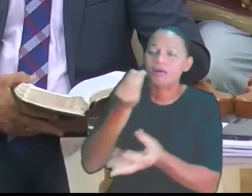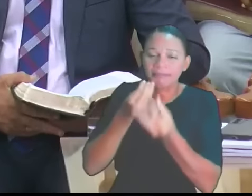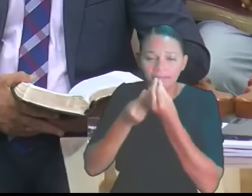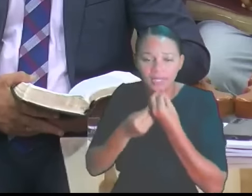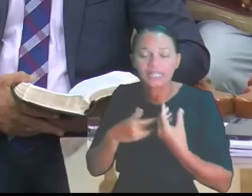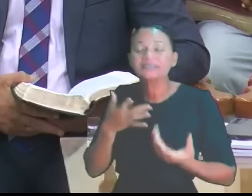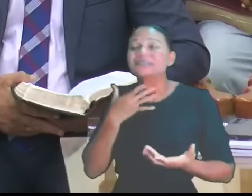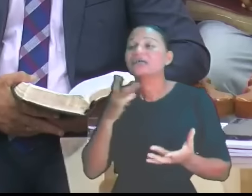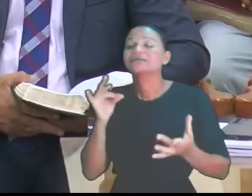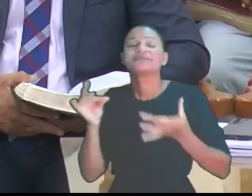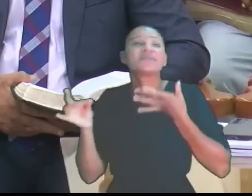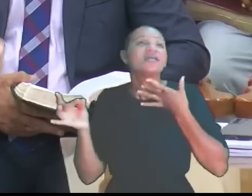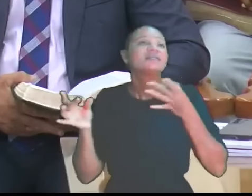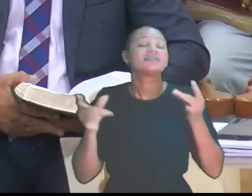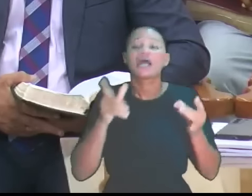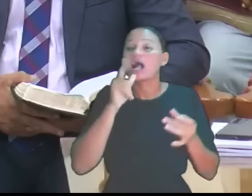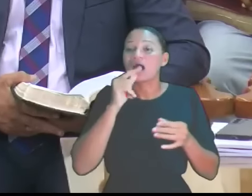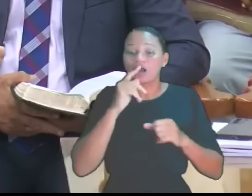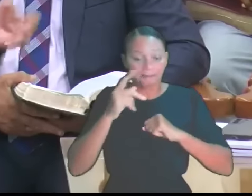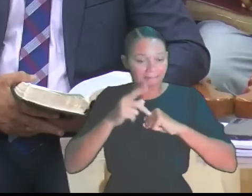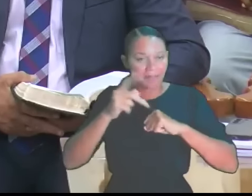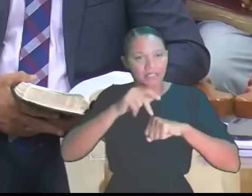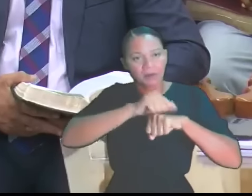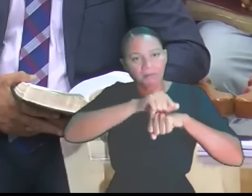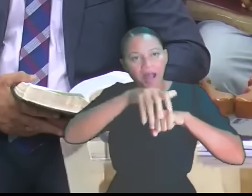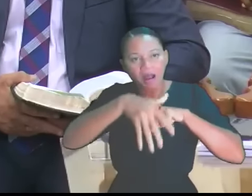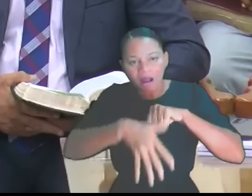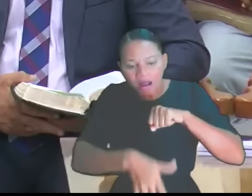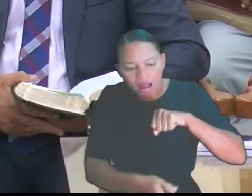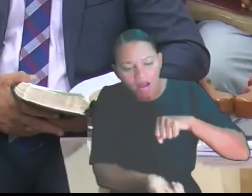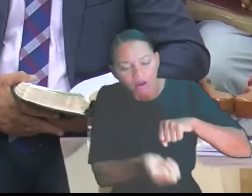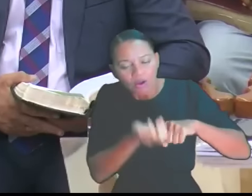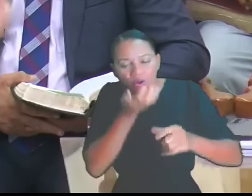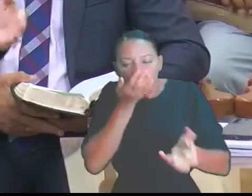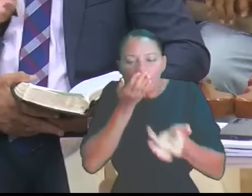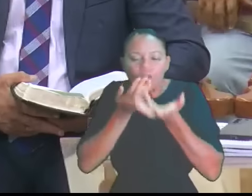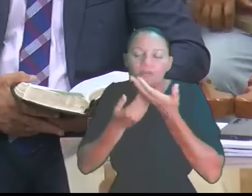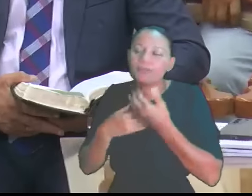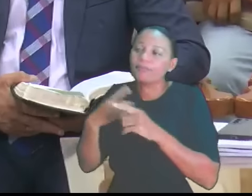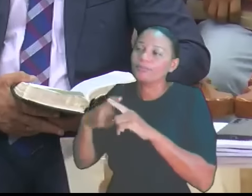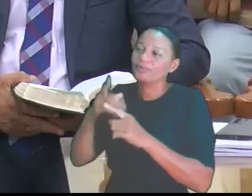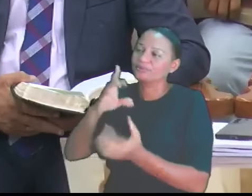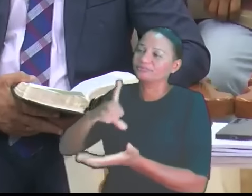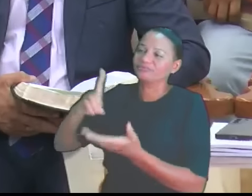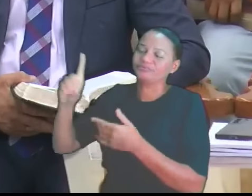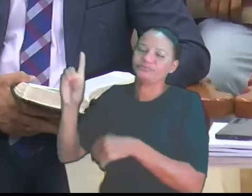tem problema. Rocha vai dar água, porque ele é o Deus provedor.